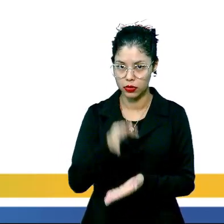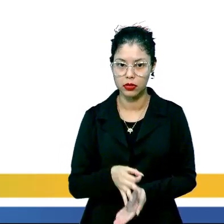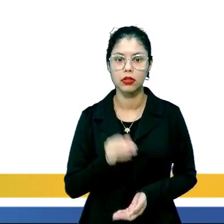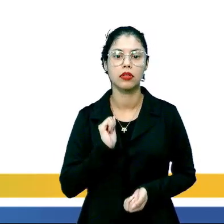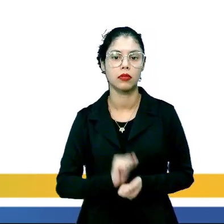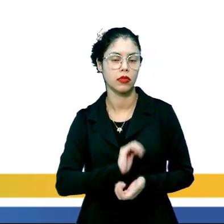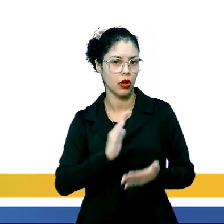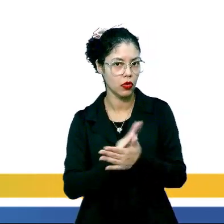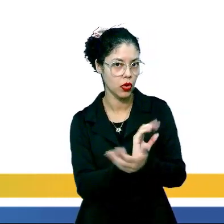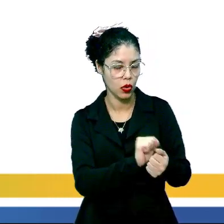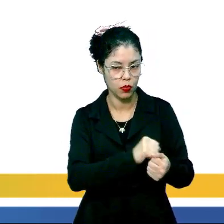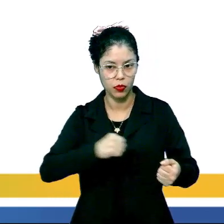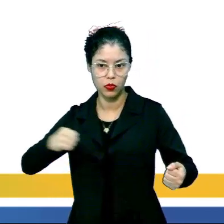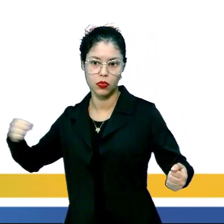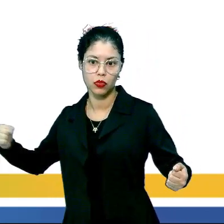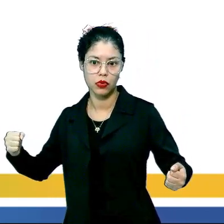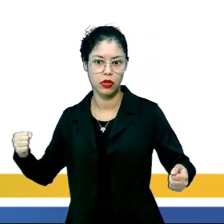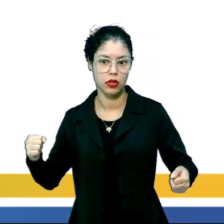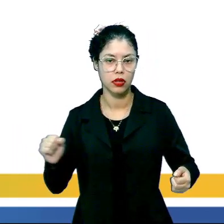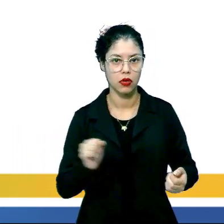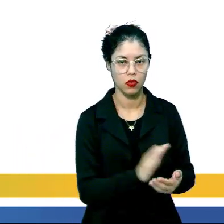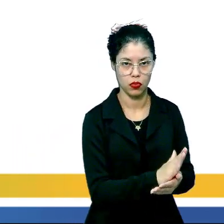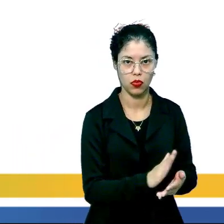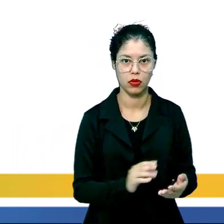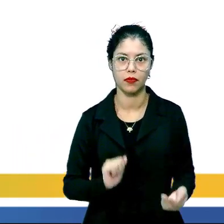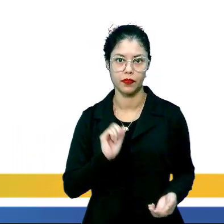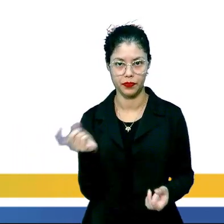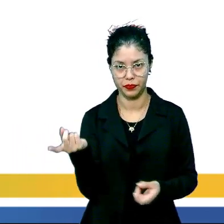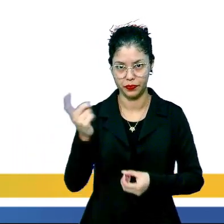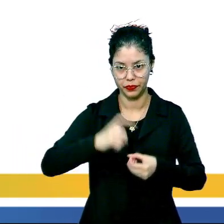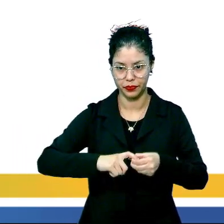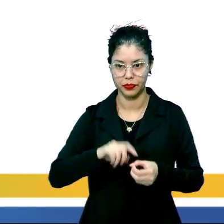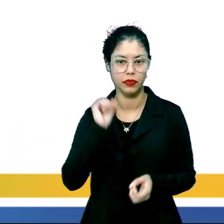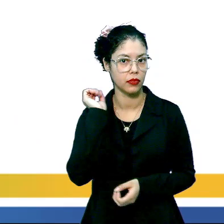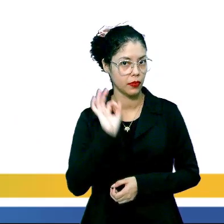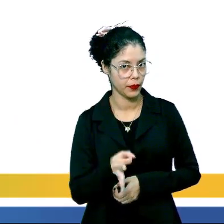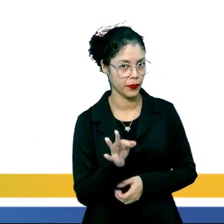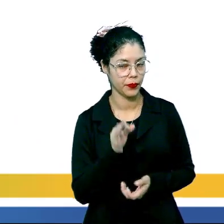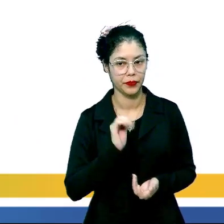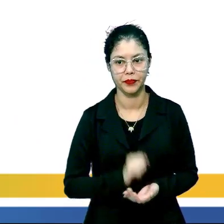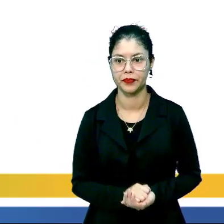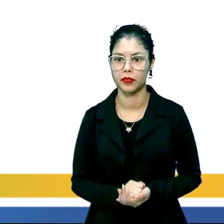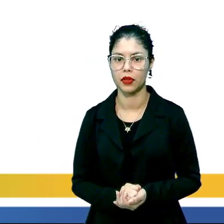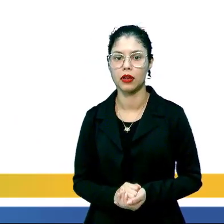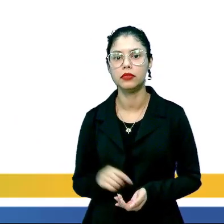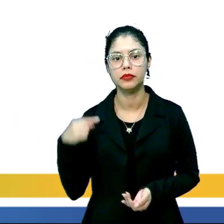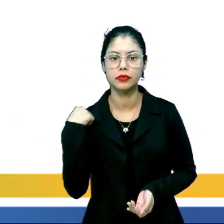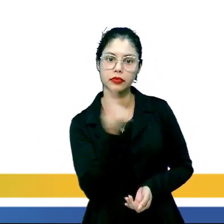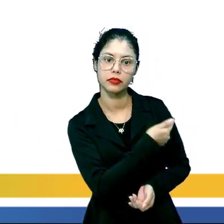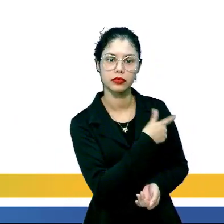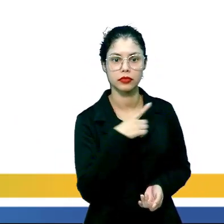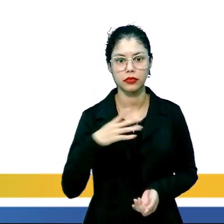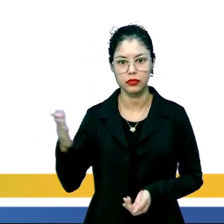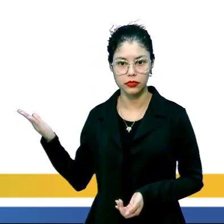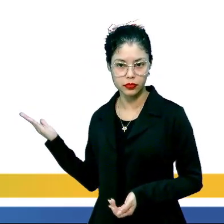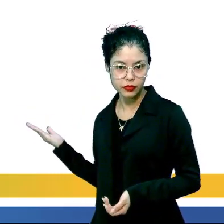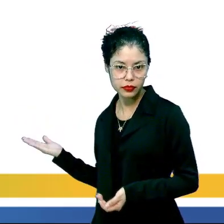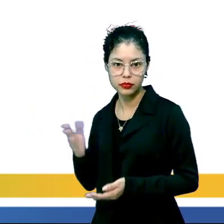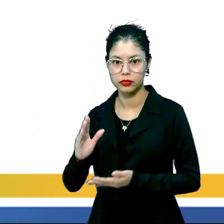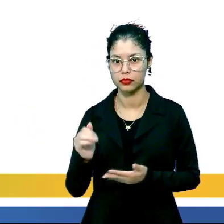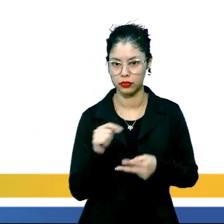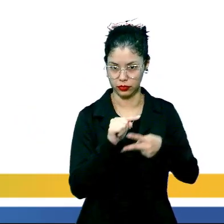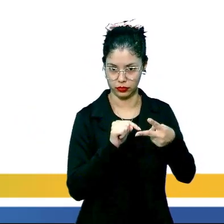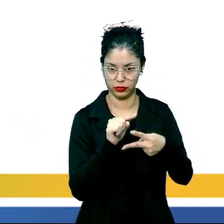para que alguém puxe a mola ou a mola seja comprimida, certo? Aí nós temos então as duas definições